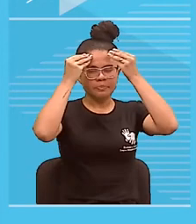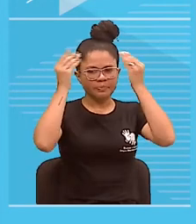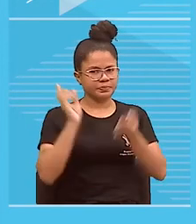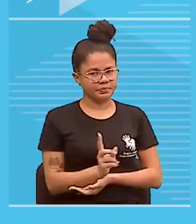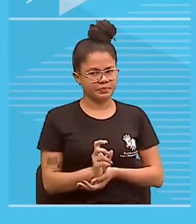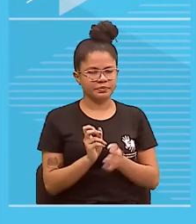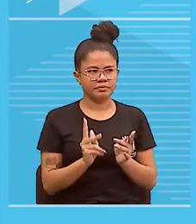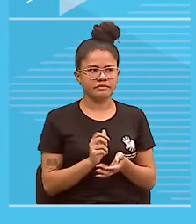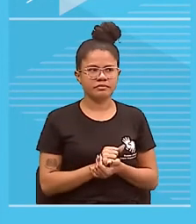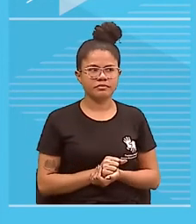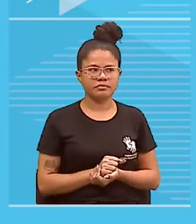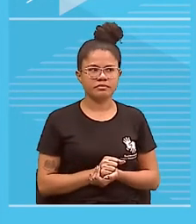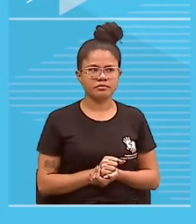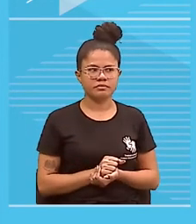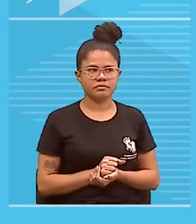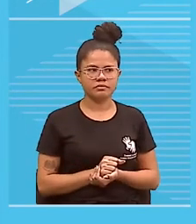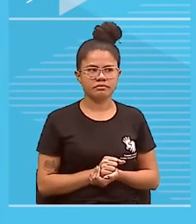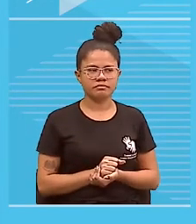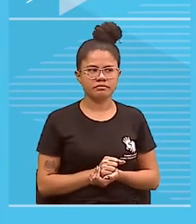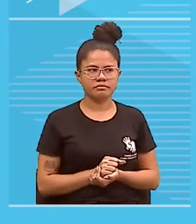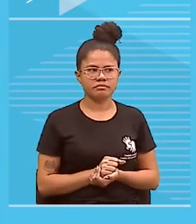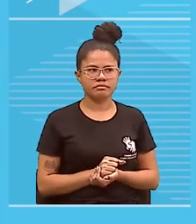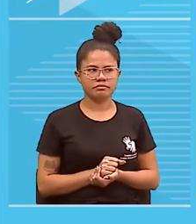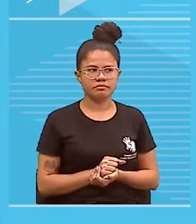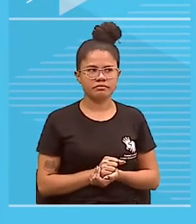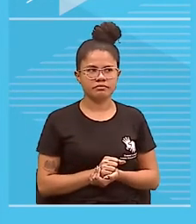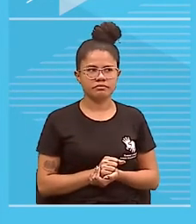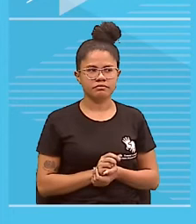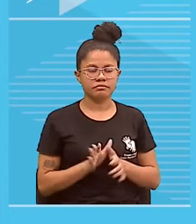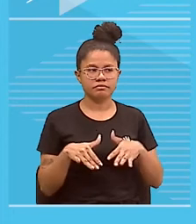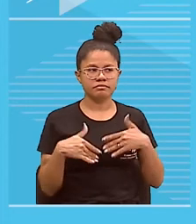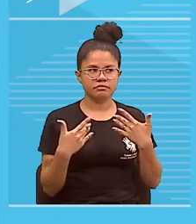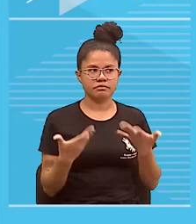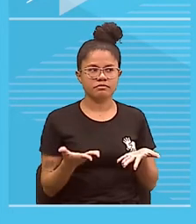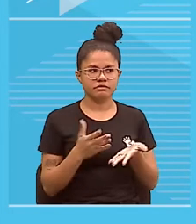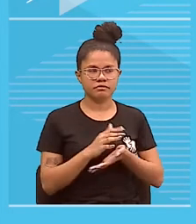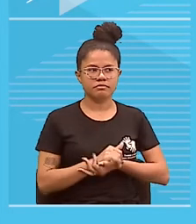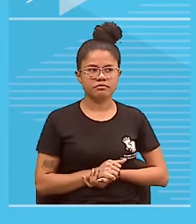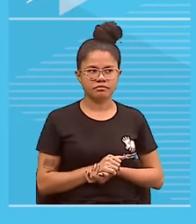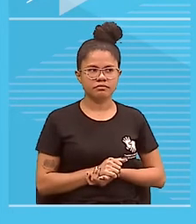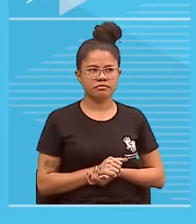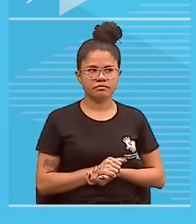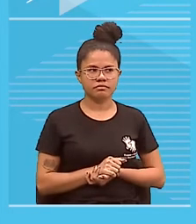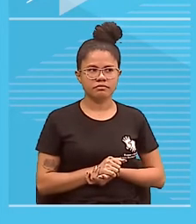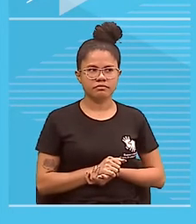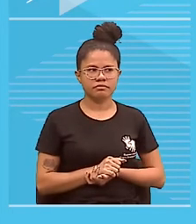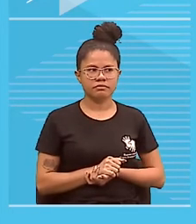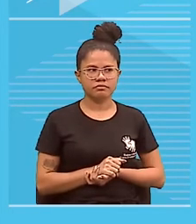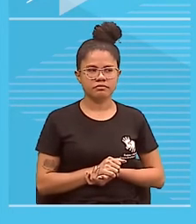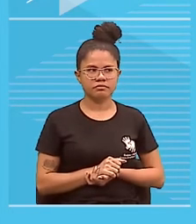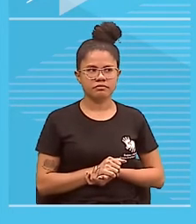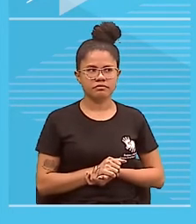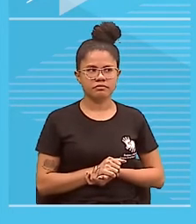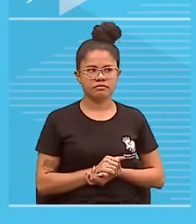então é maltose é formada por duas unidades de glicose na